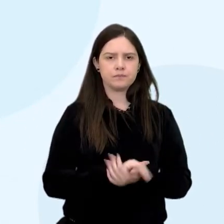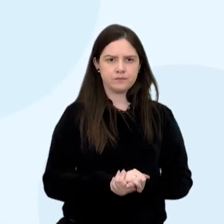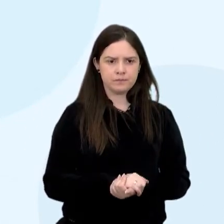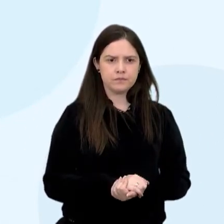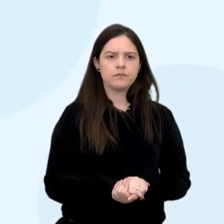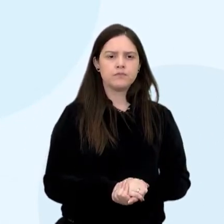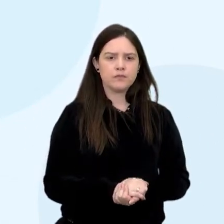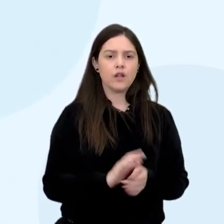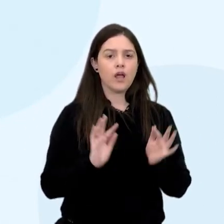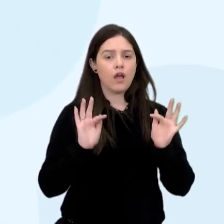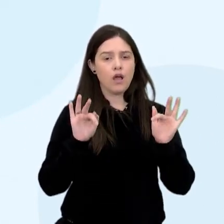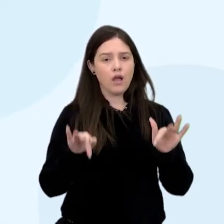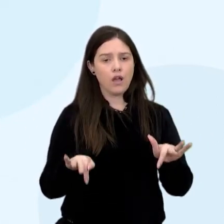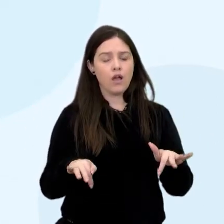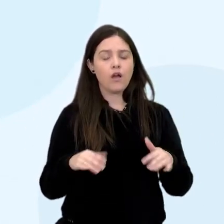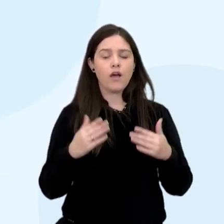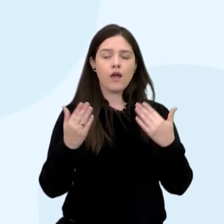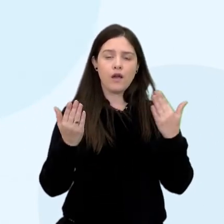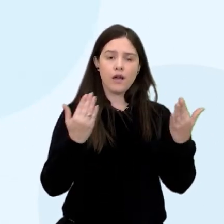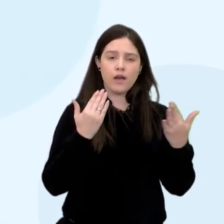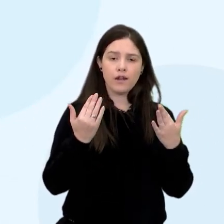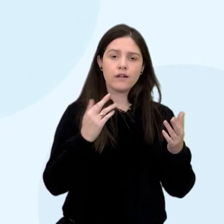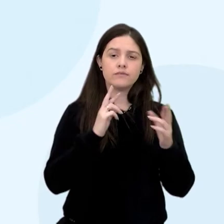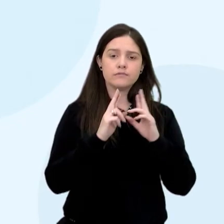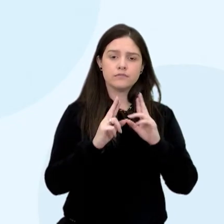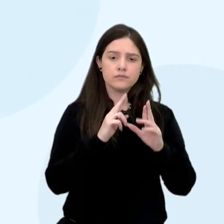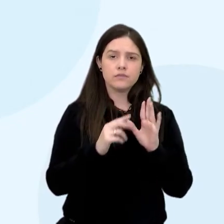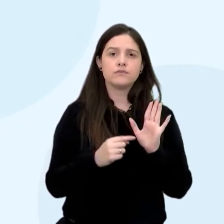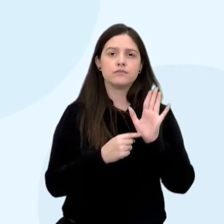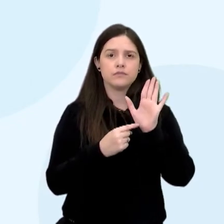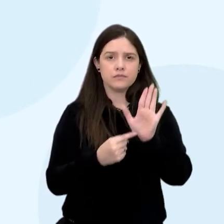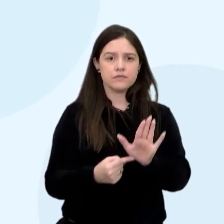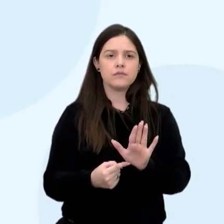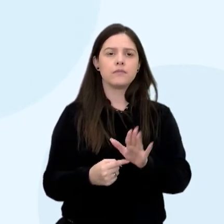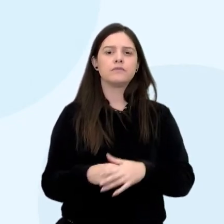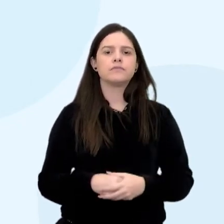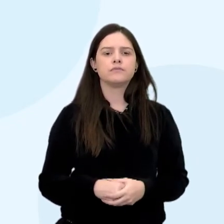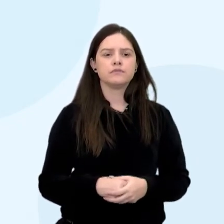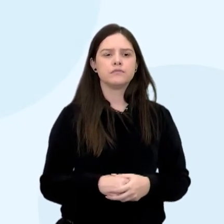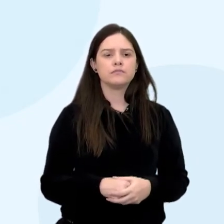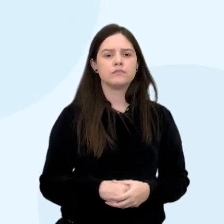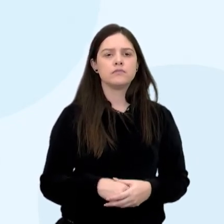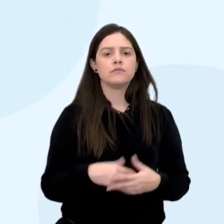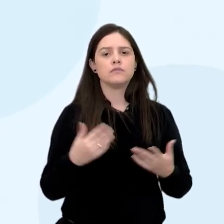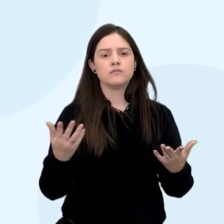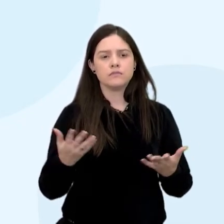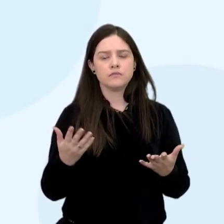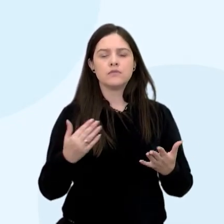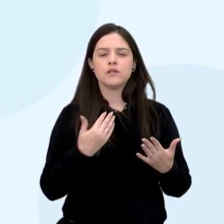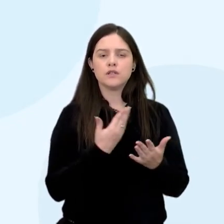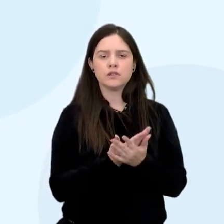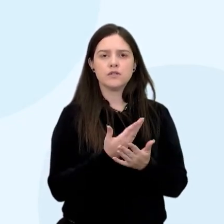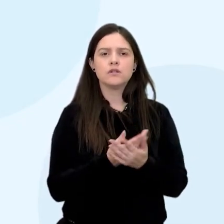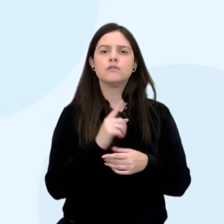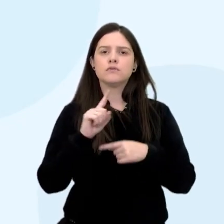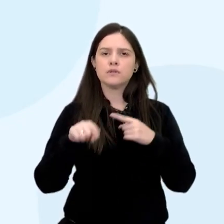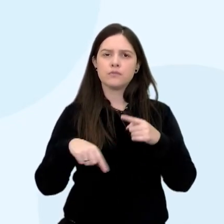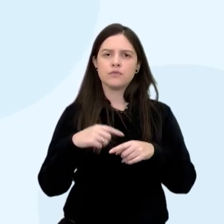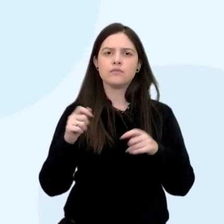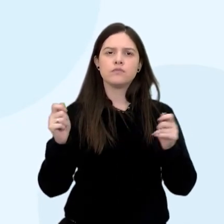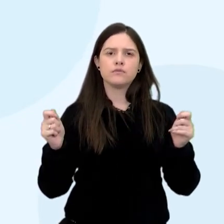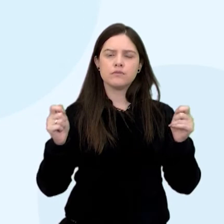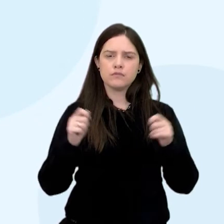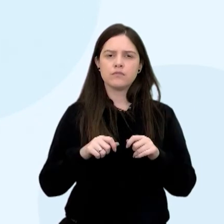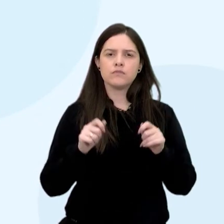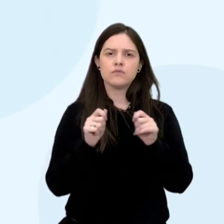né? Ao final, né? Uma análise dos resultados foi apresentada. Então, os estudantes, depois que fizeram isso,